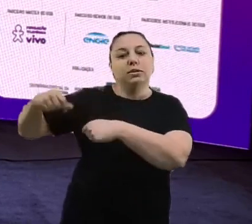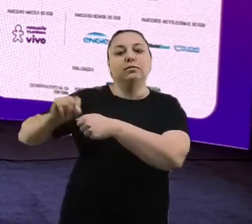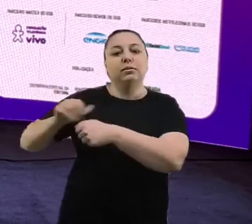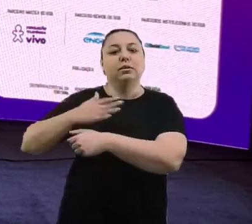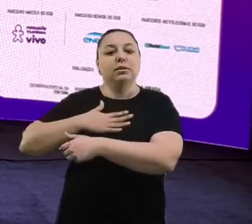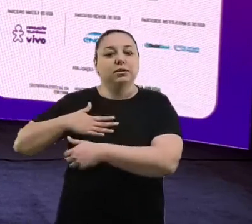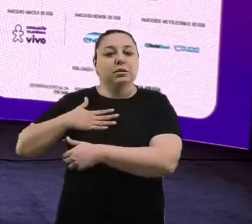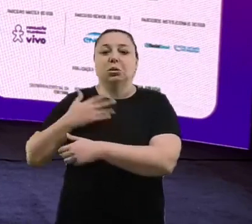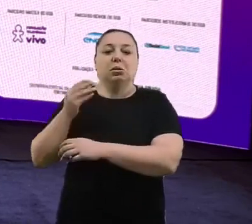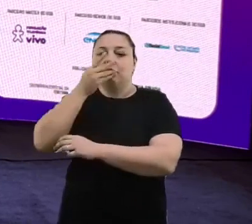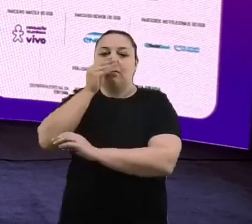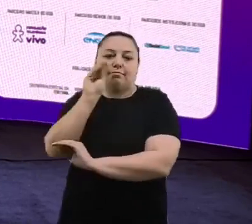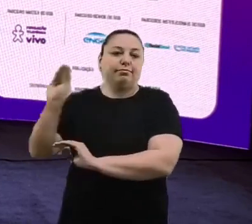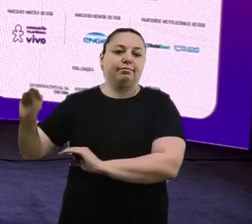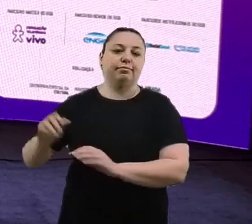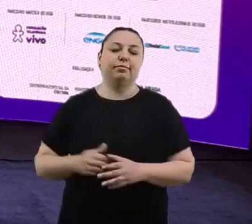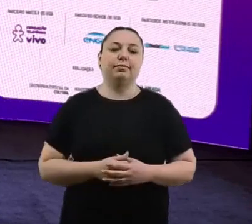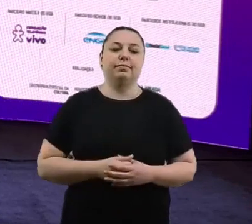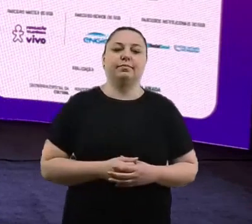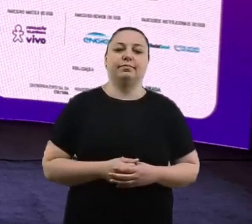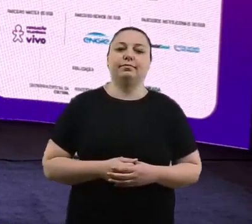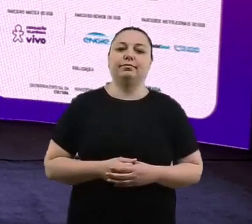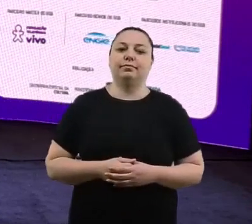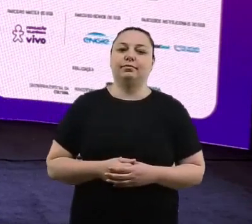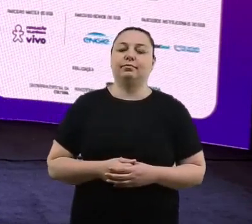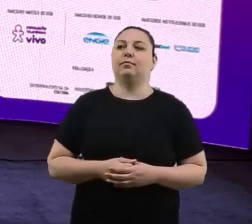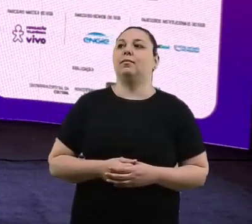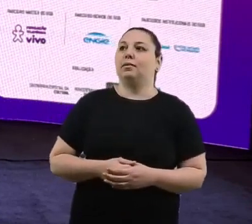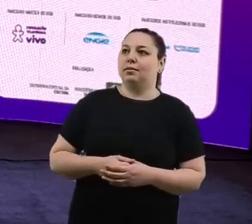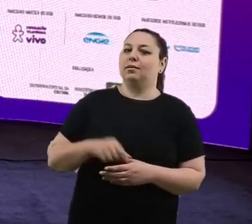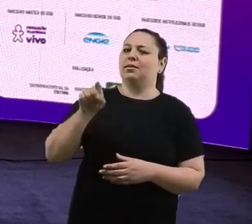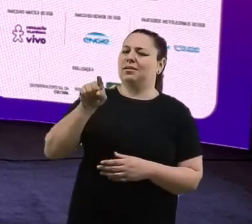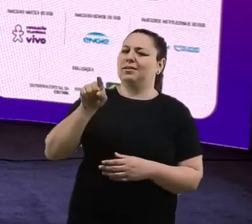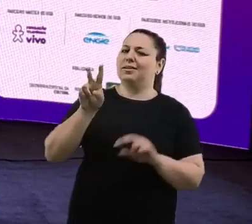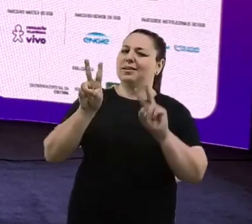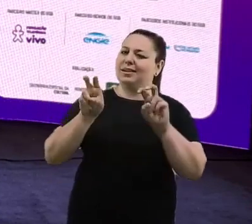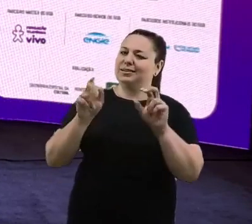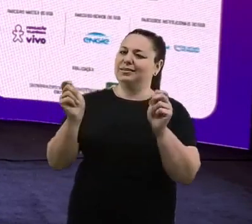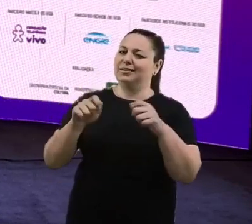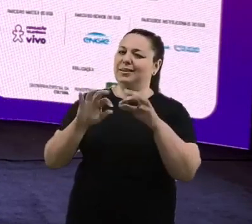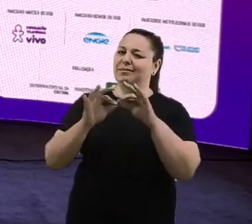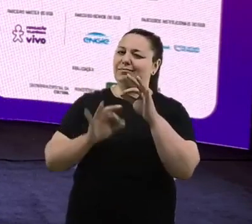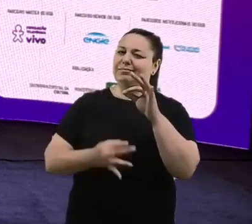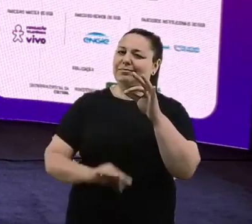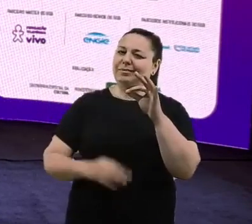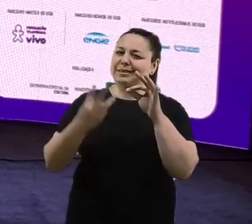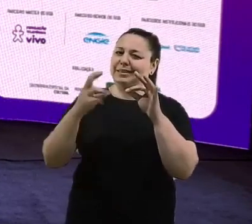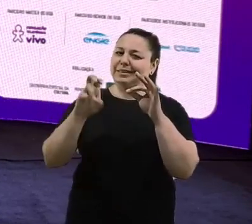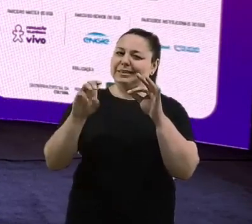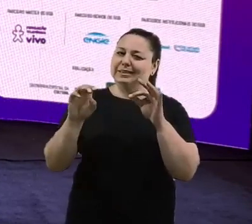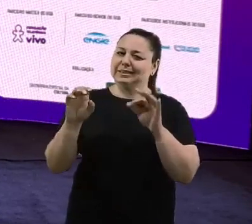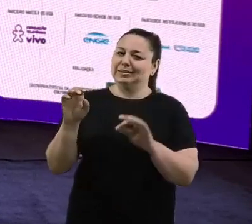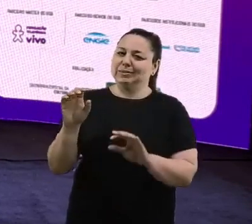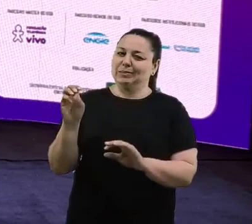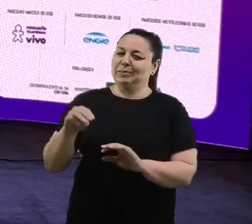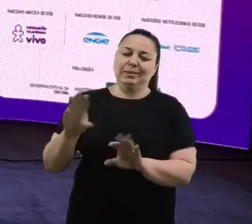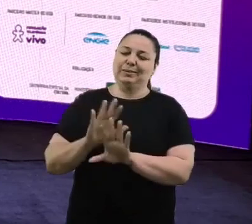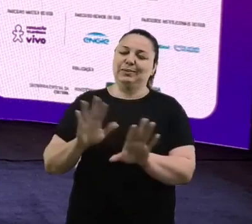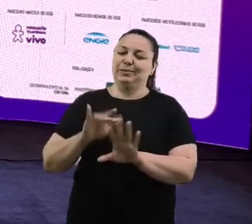Isso daria mais 35 minutos de conversa, né? Mas Com eu sou certeza. bem regrada e a gente tem 25 segundos para você